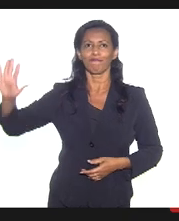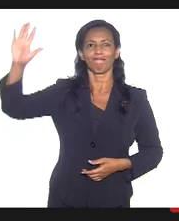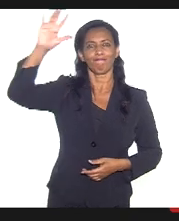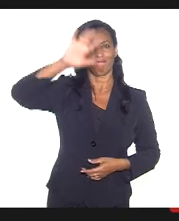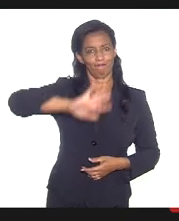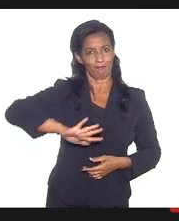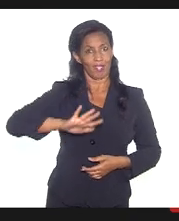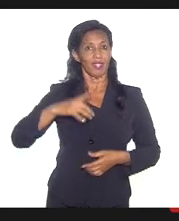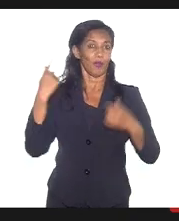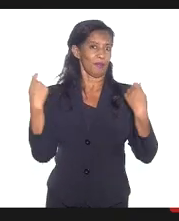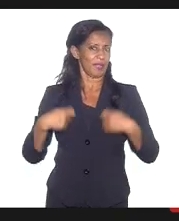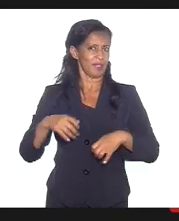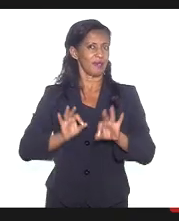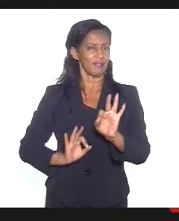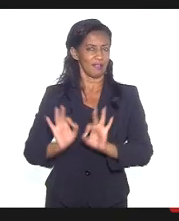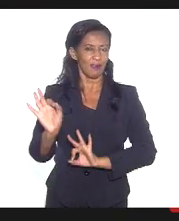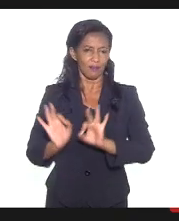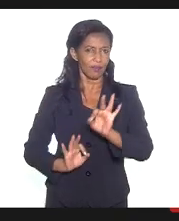que ser uma forma